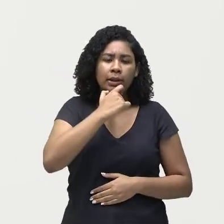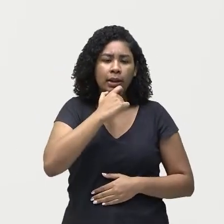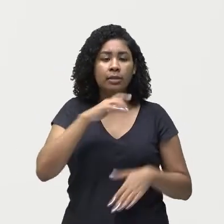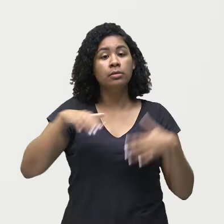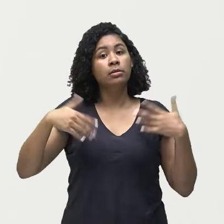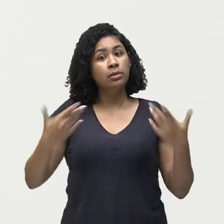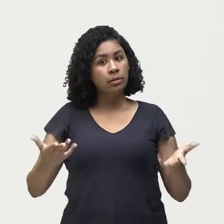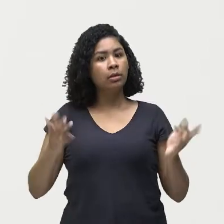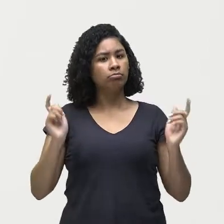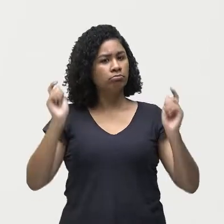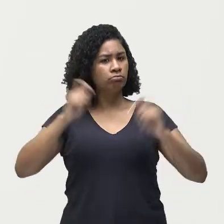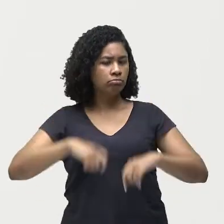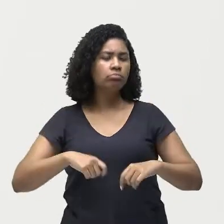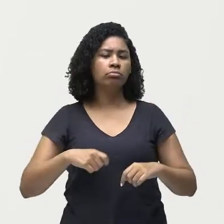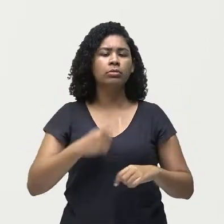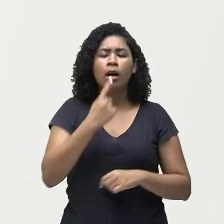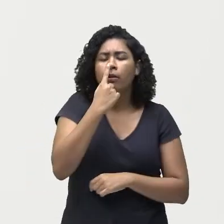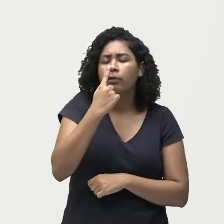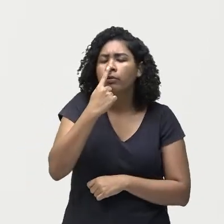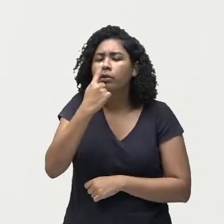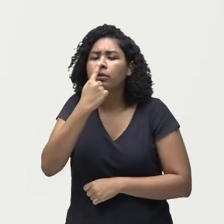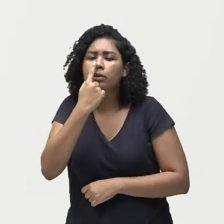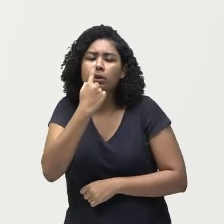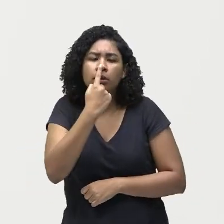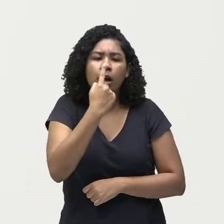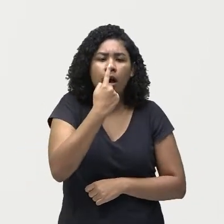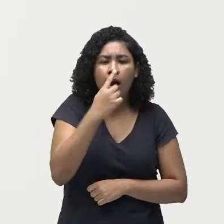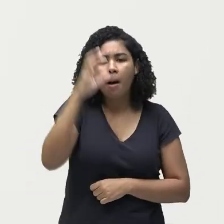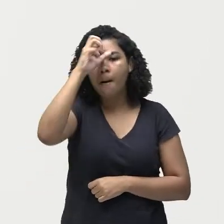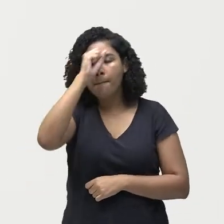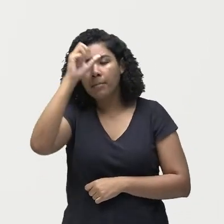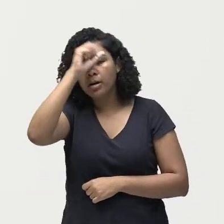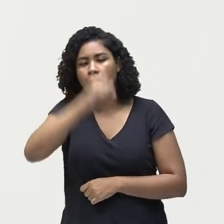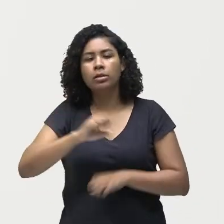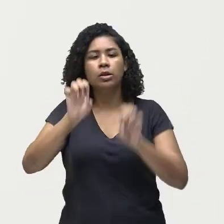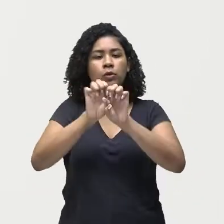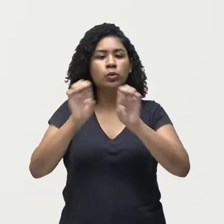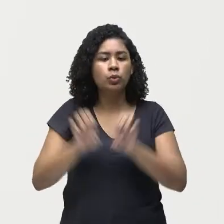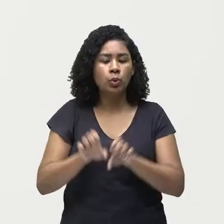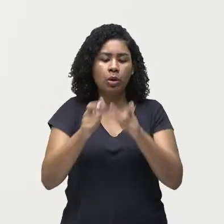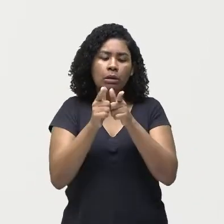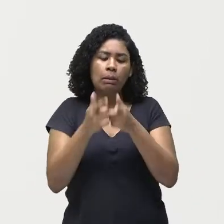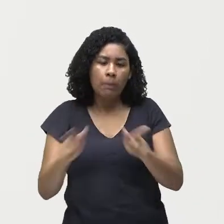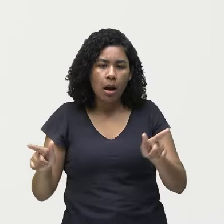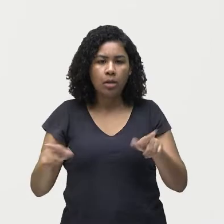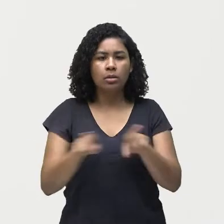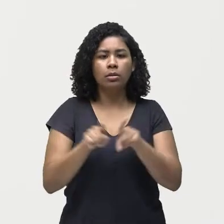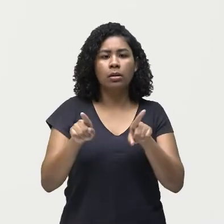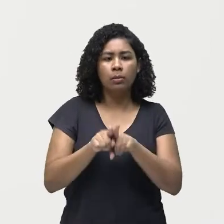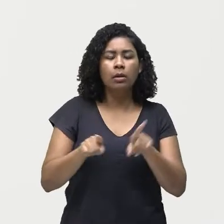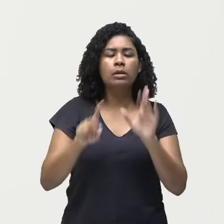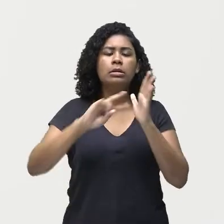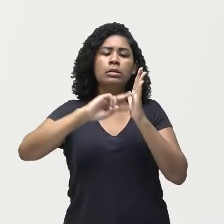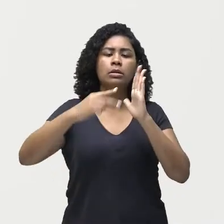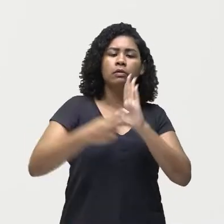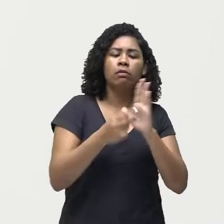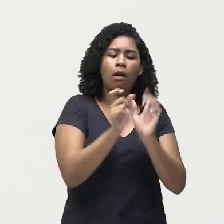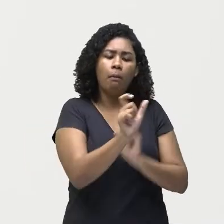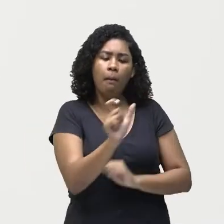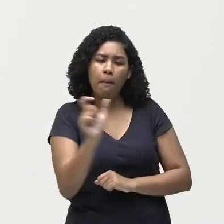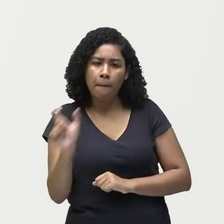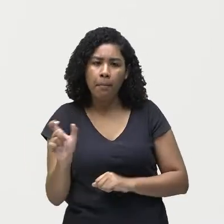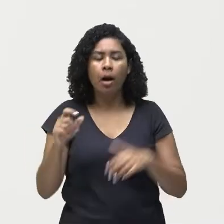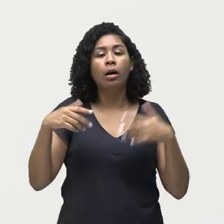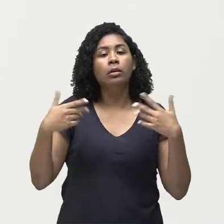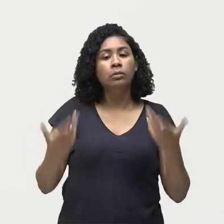vai se familiarizando, vai aprendendo as estruturas gramaticais, os significados e, portanto,